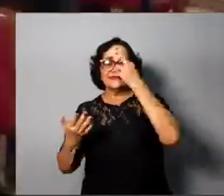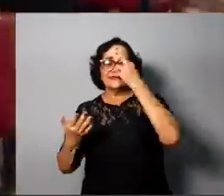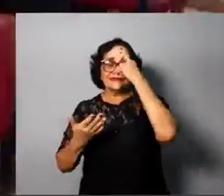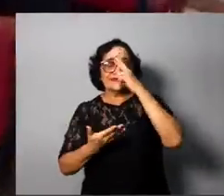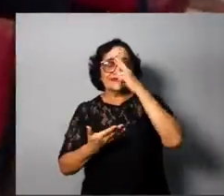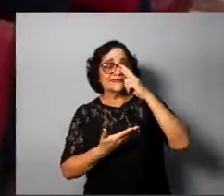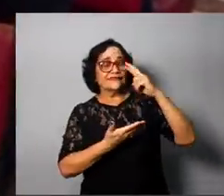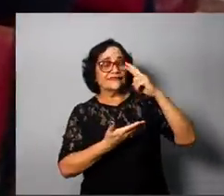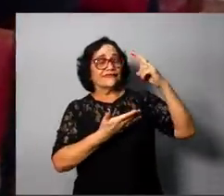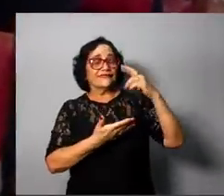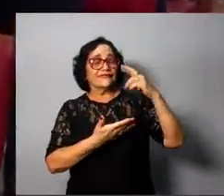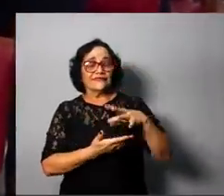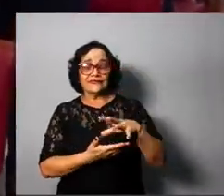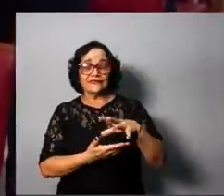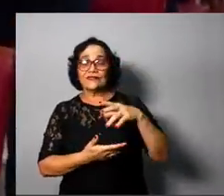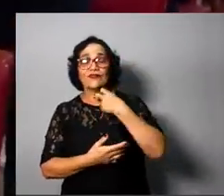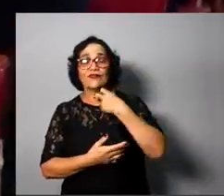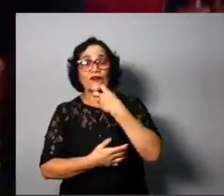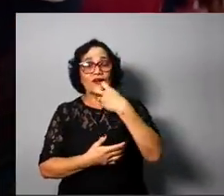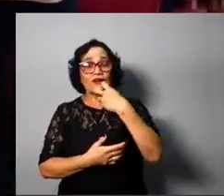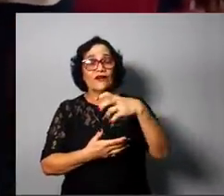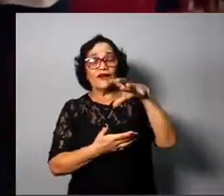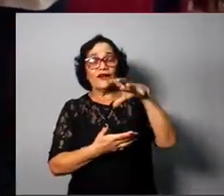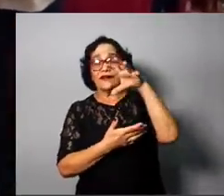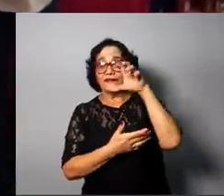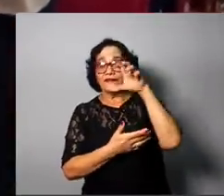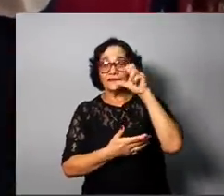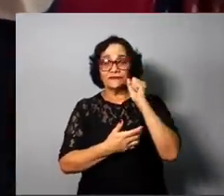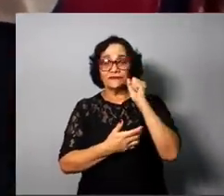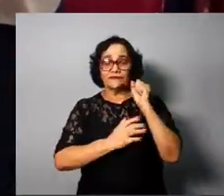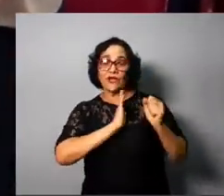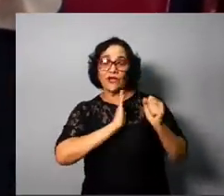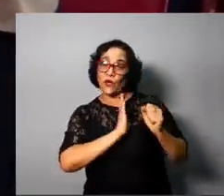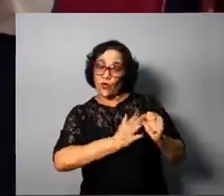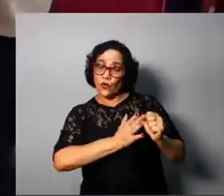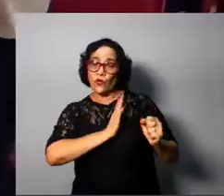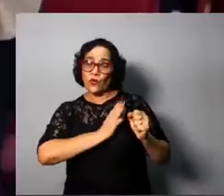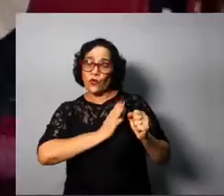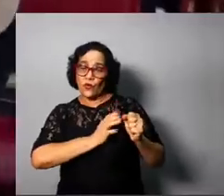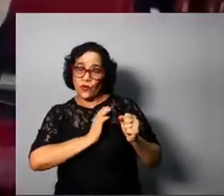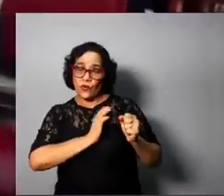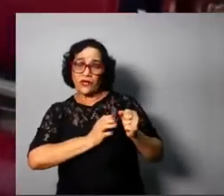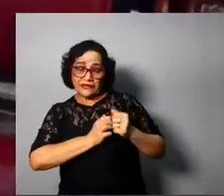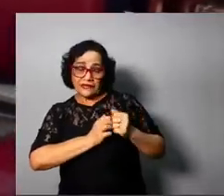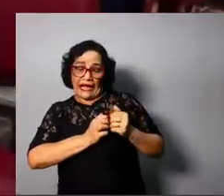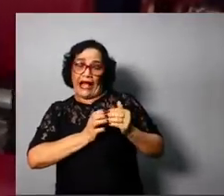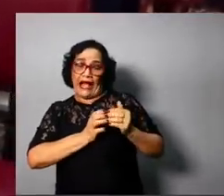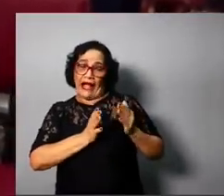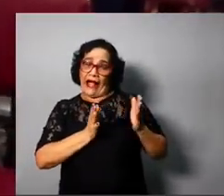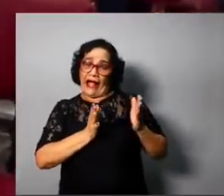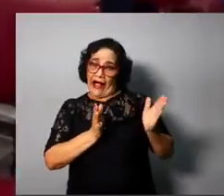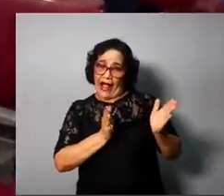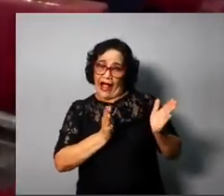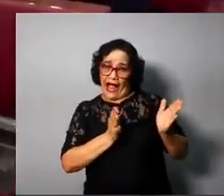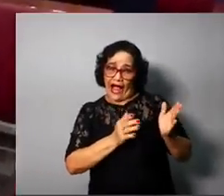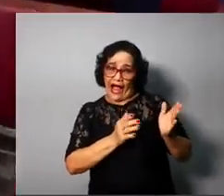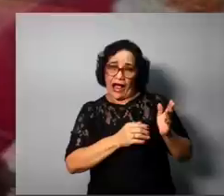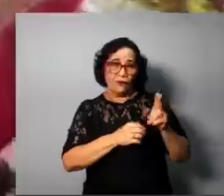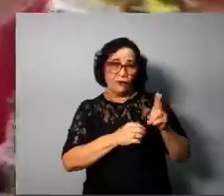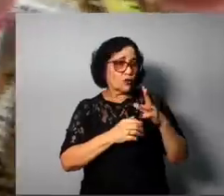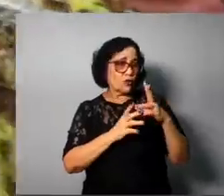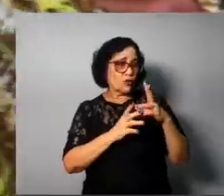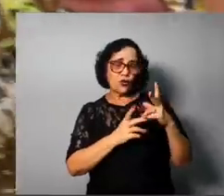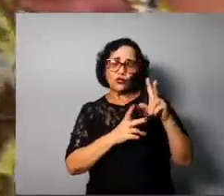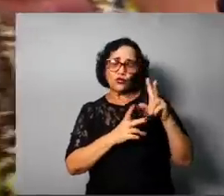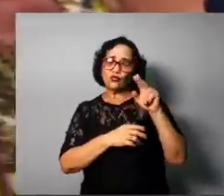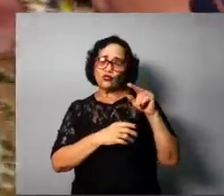voz. Não fecheis os corações como em Meriba.